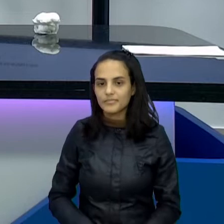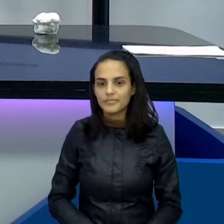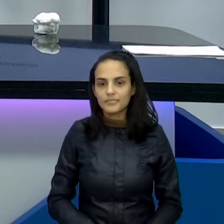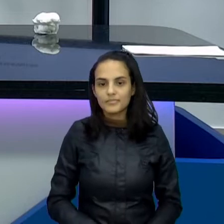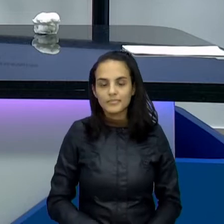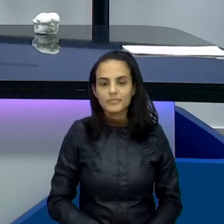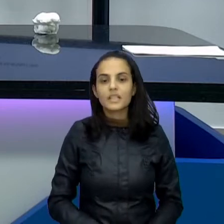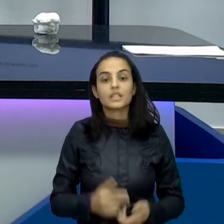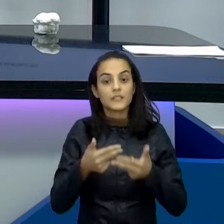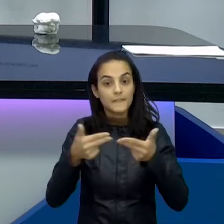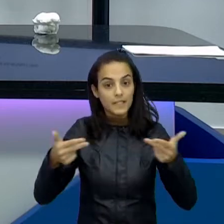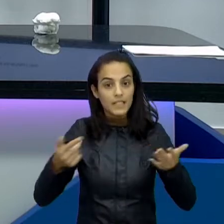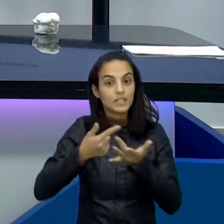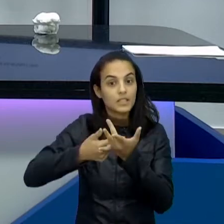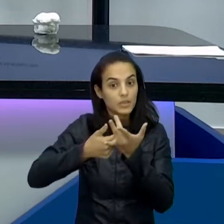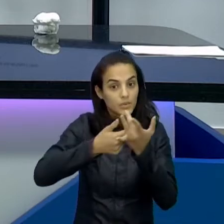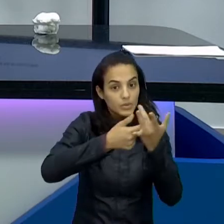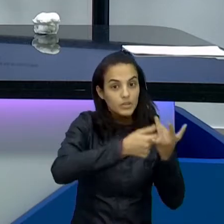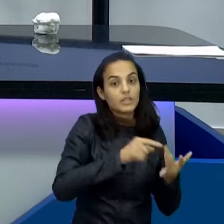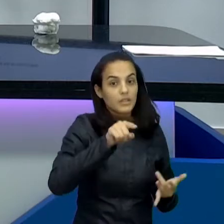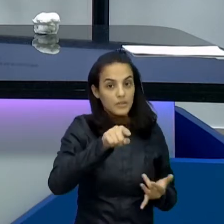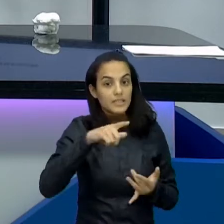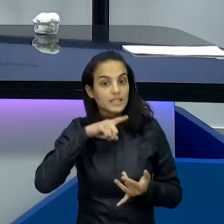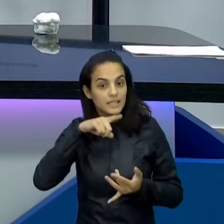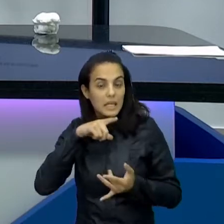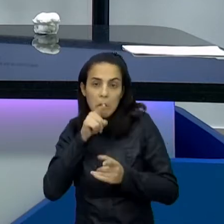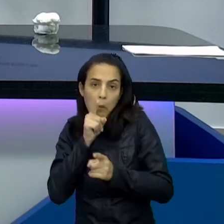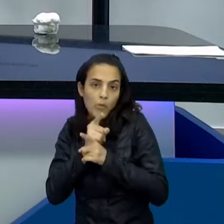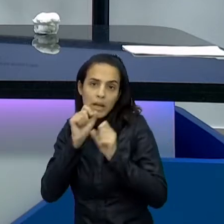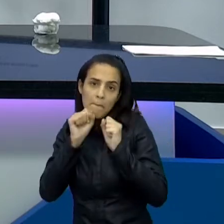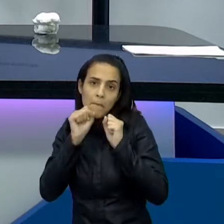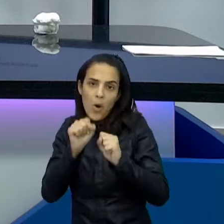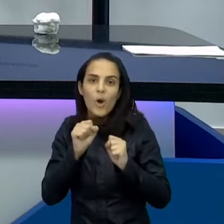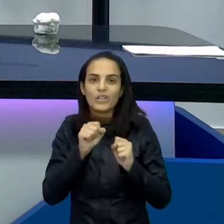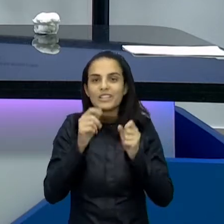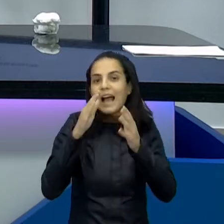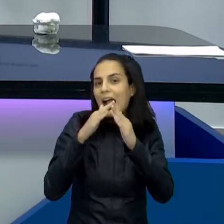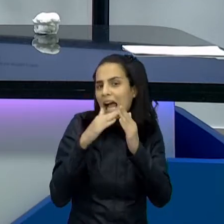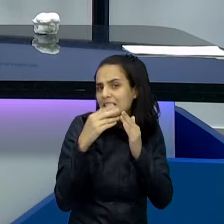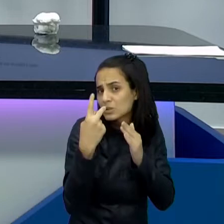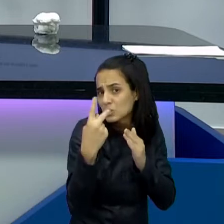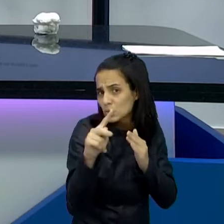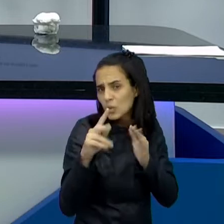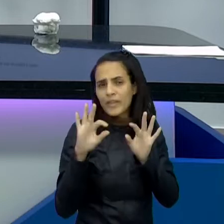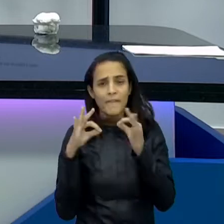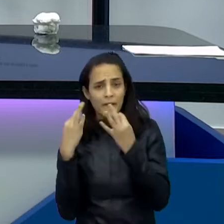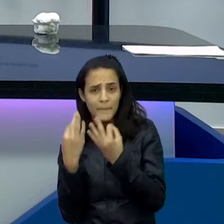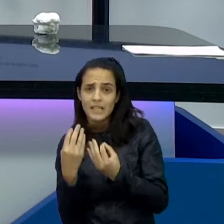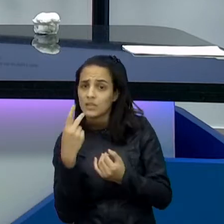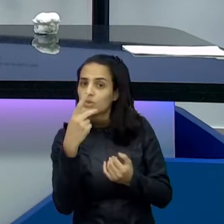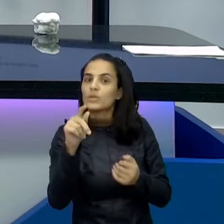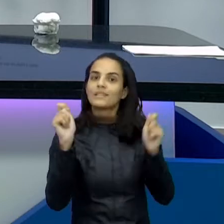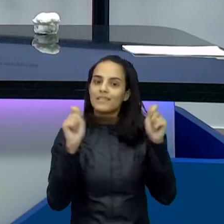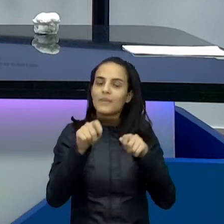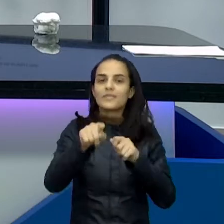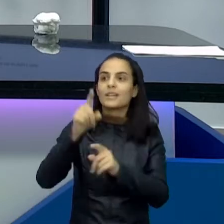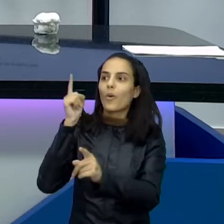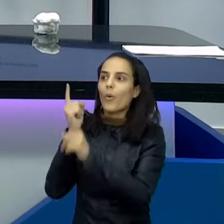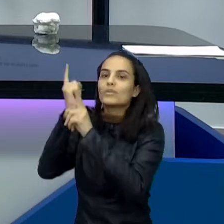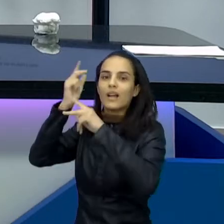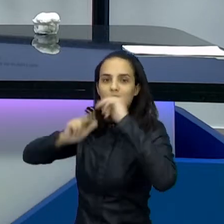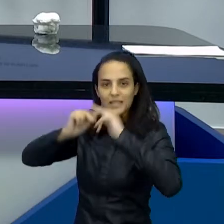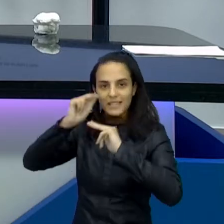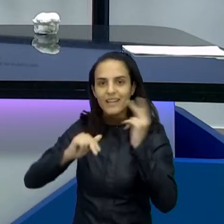tecnológicos que vocês vão importar aí da cozinha da casa de vocês mesmo, das ferramentas da sua família aí, para a montagem que a gente vai fazer